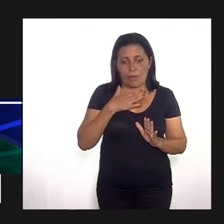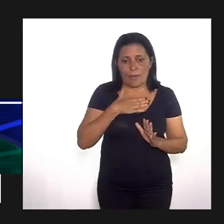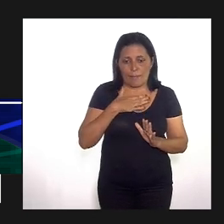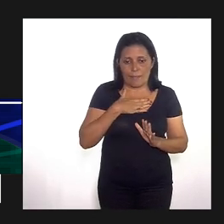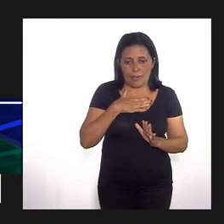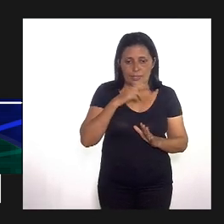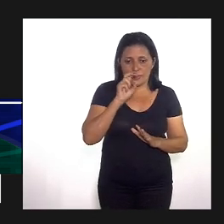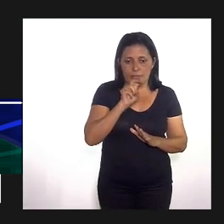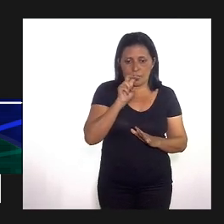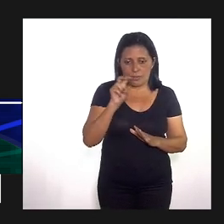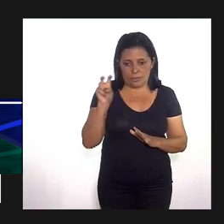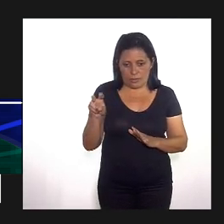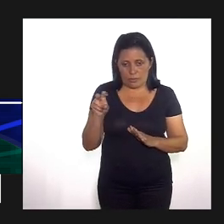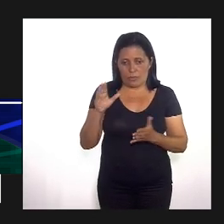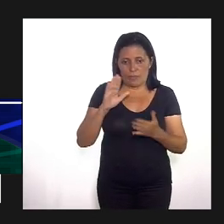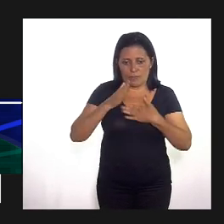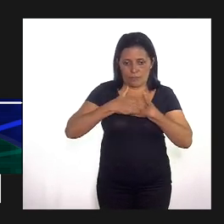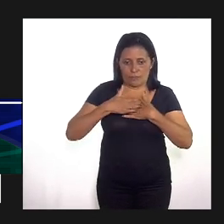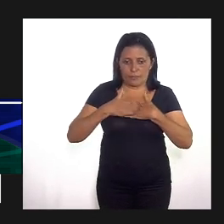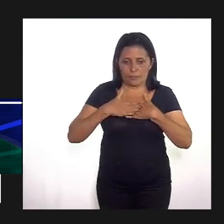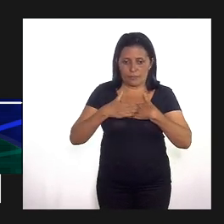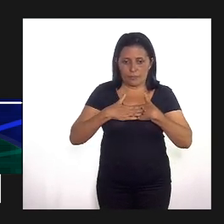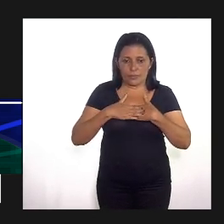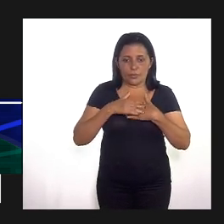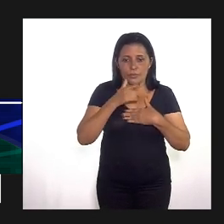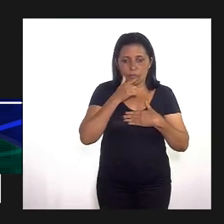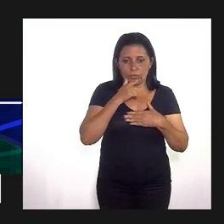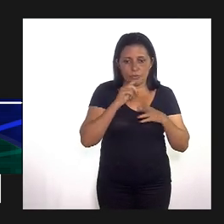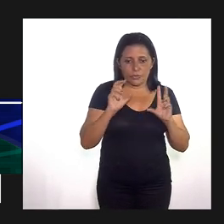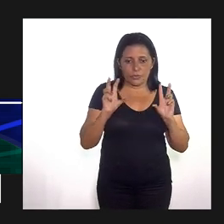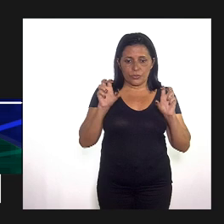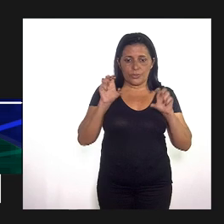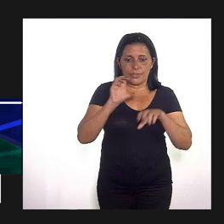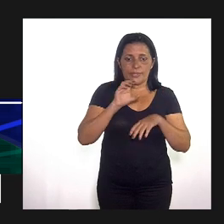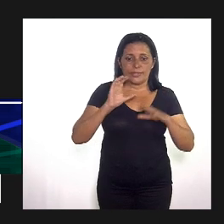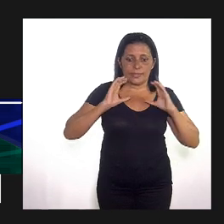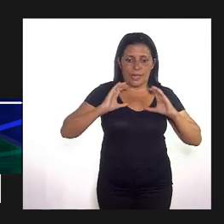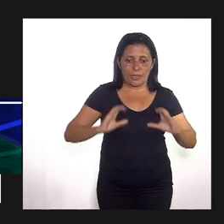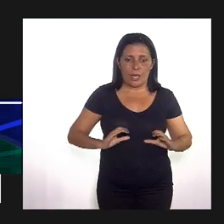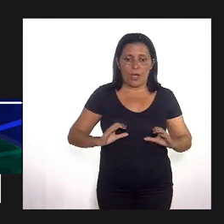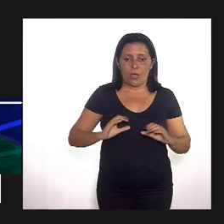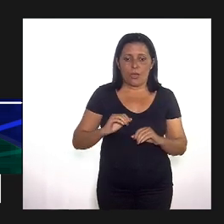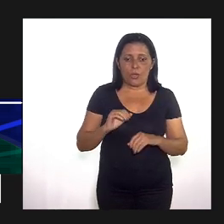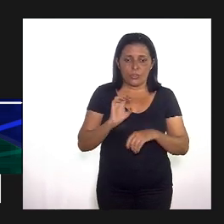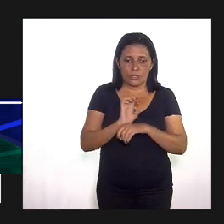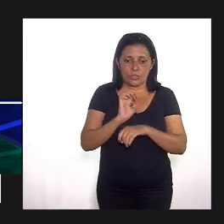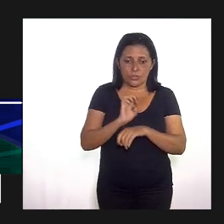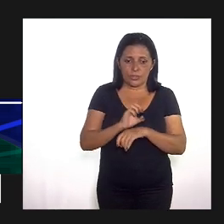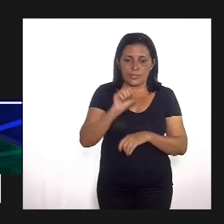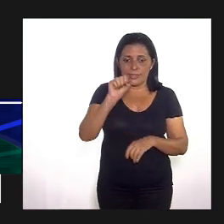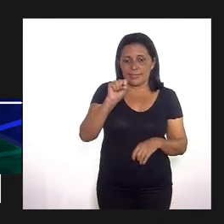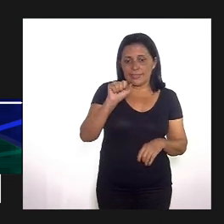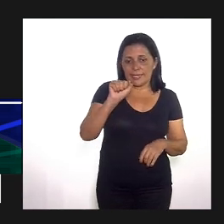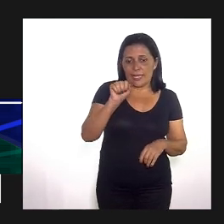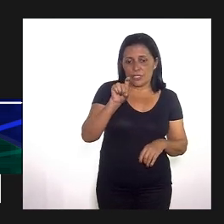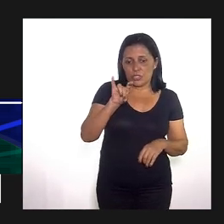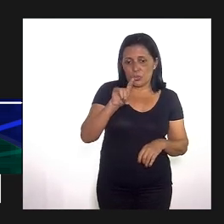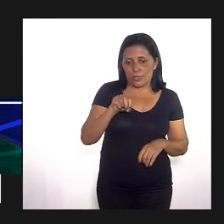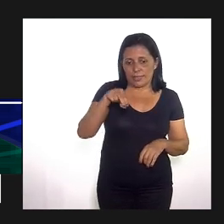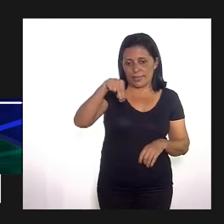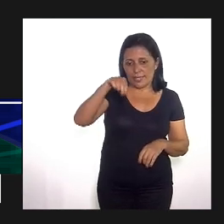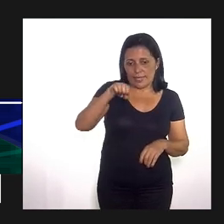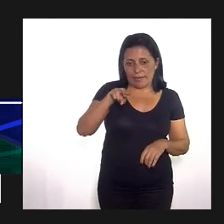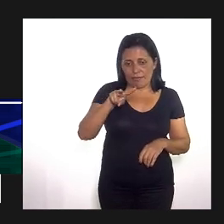o 555, que conferiu o título de cidadão do Estado do Rio de Janeiro ao doutor Sávio Neves, que é